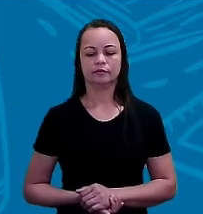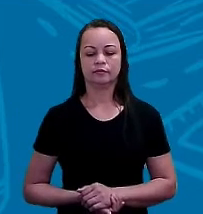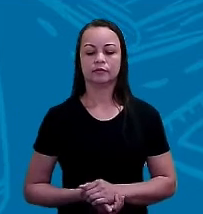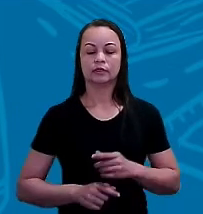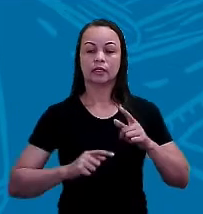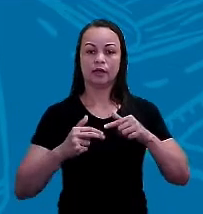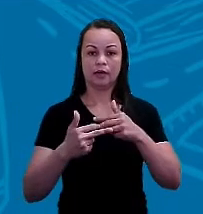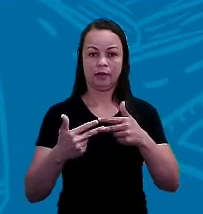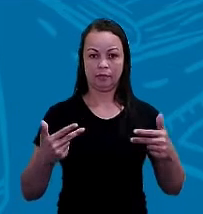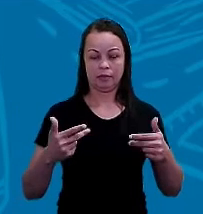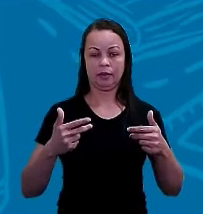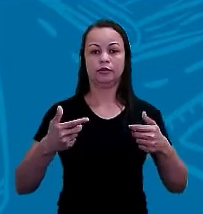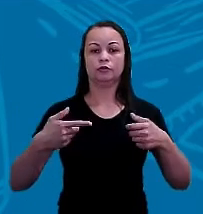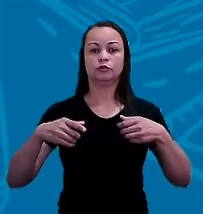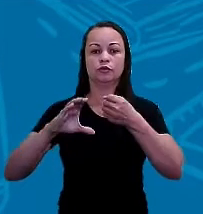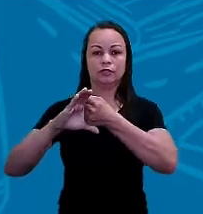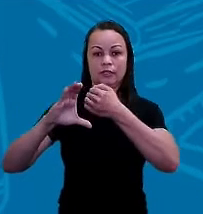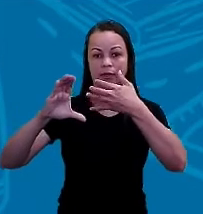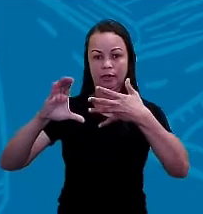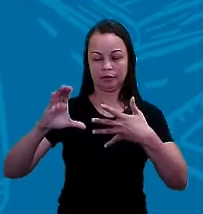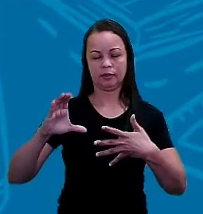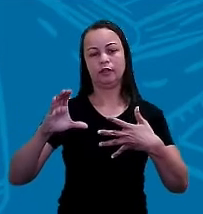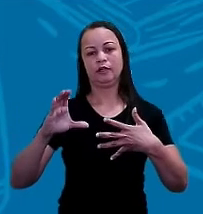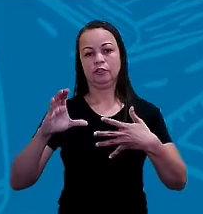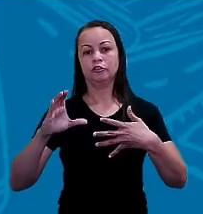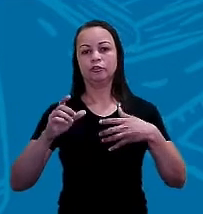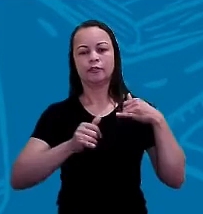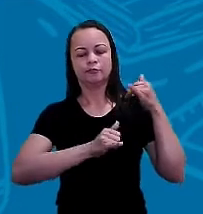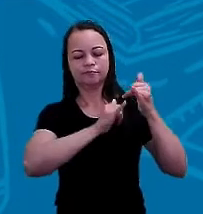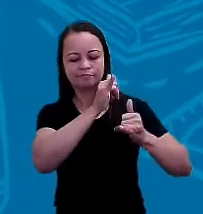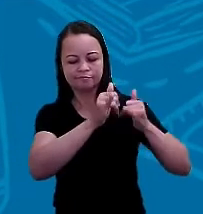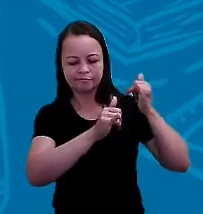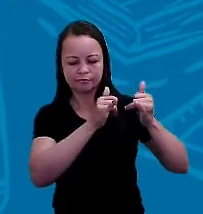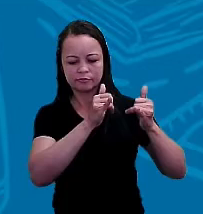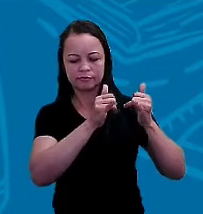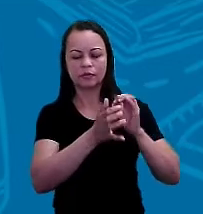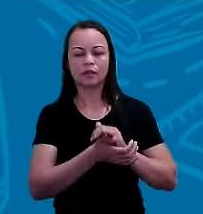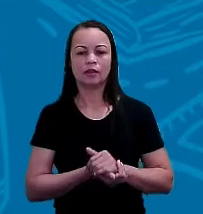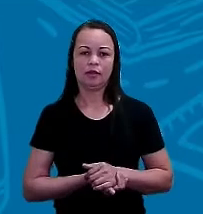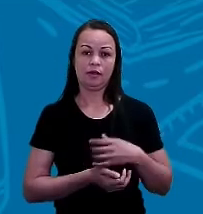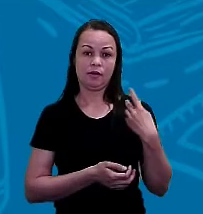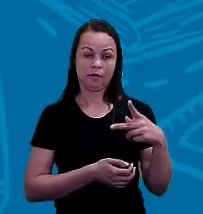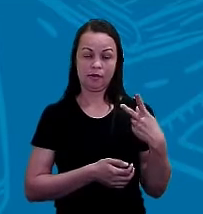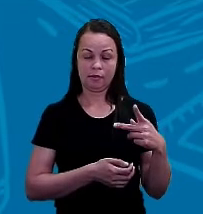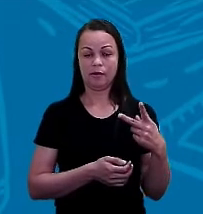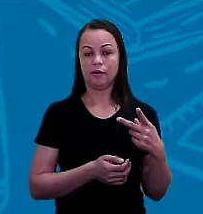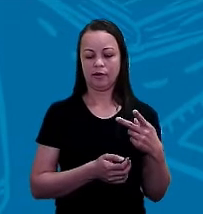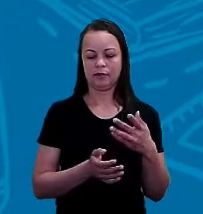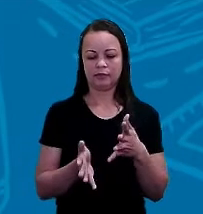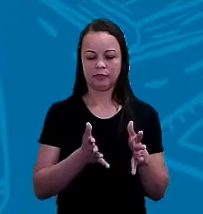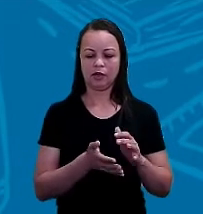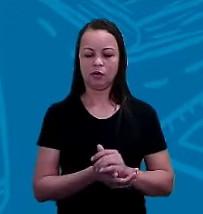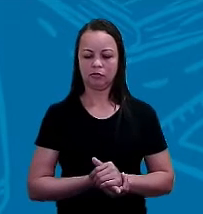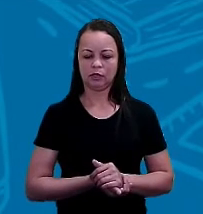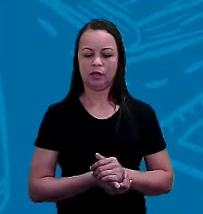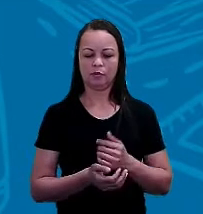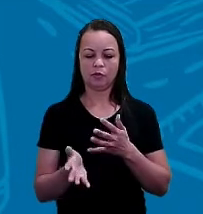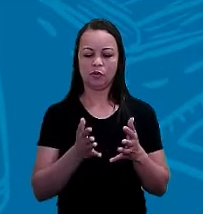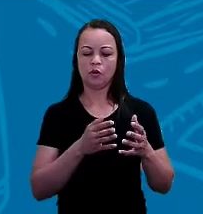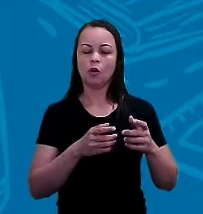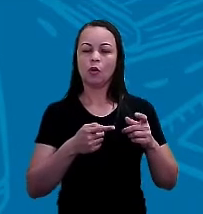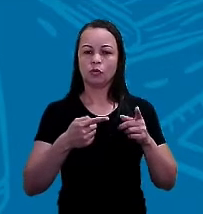Elementos e características das lendas. As lendas, elas são vivenciadas, são